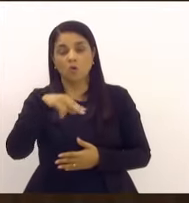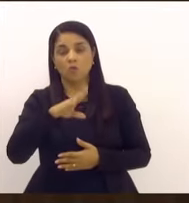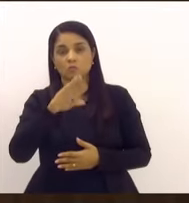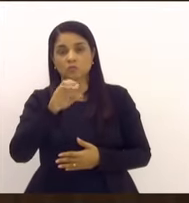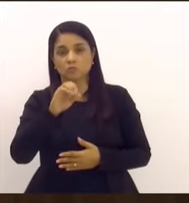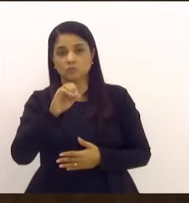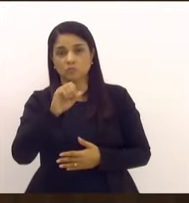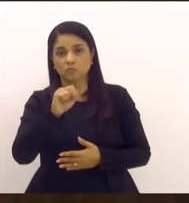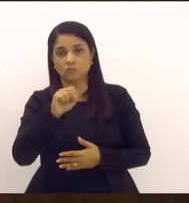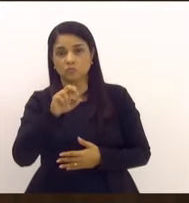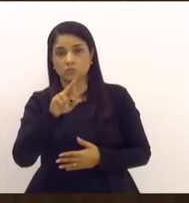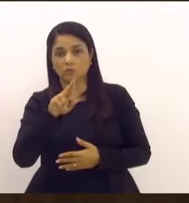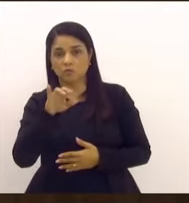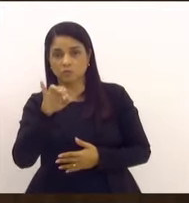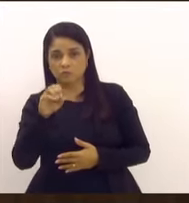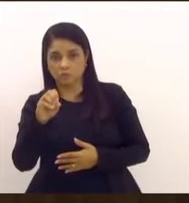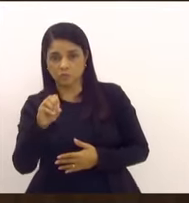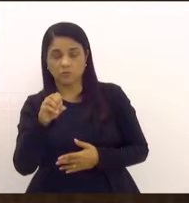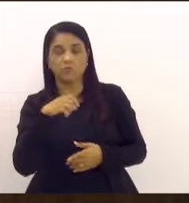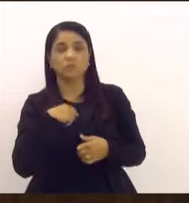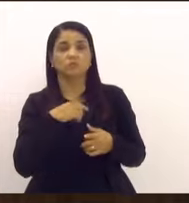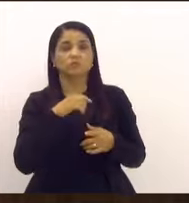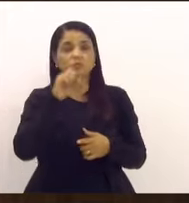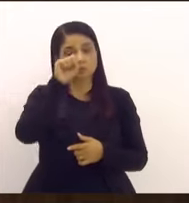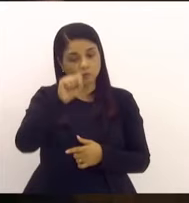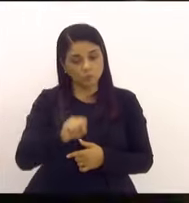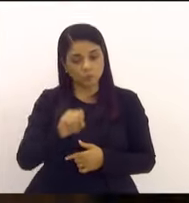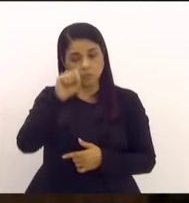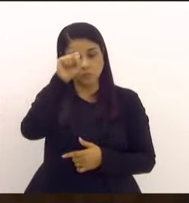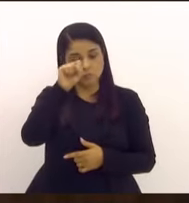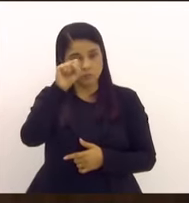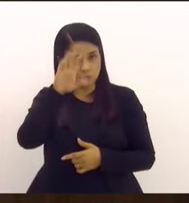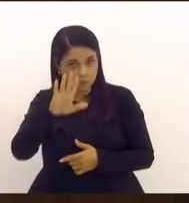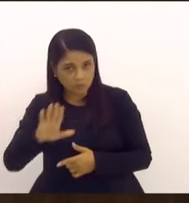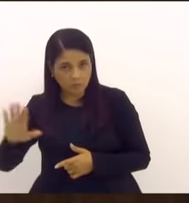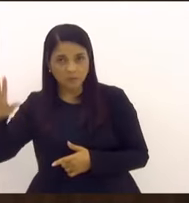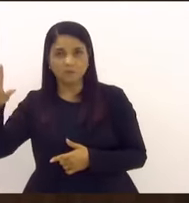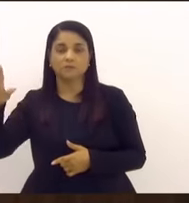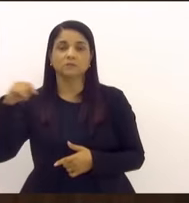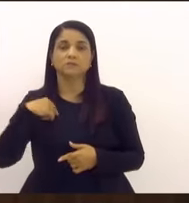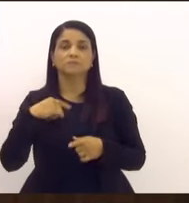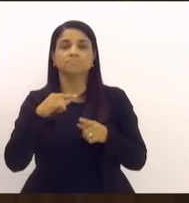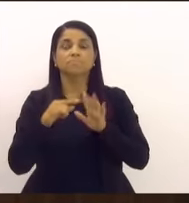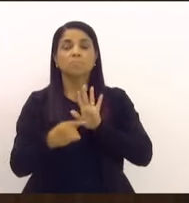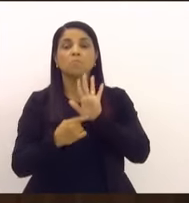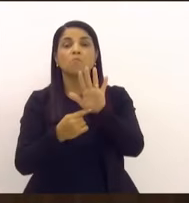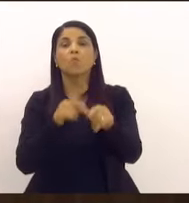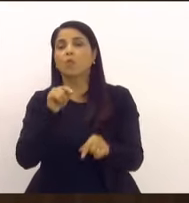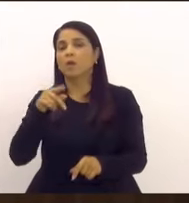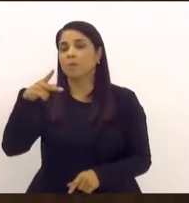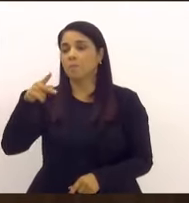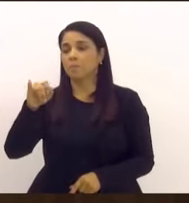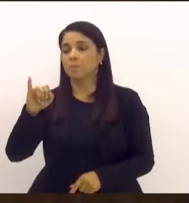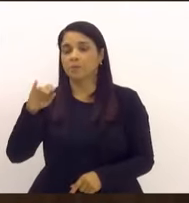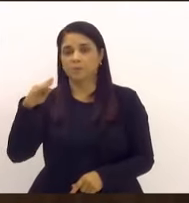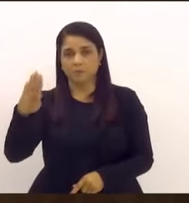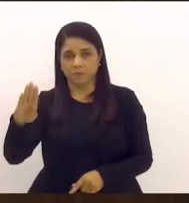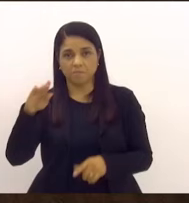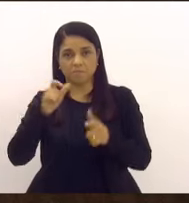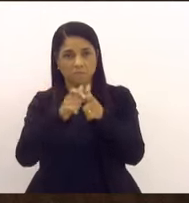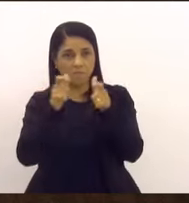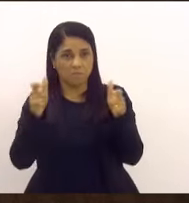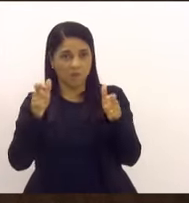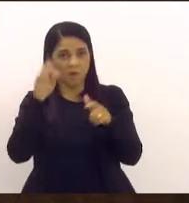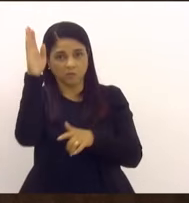Sul e Sudeste, estados esses que representam, sem dúvida nenhuma, a maior parte do PIB do nosso Brasil, mas